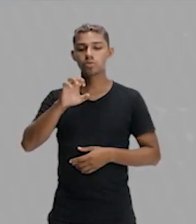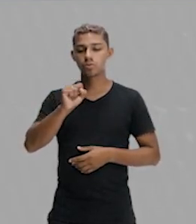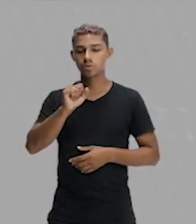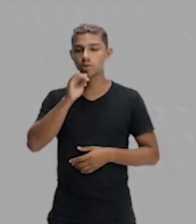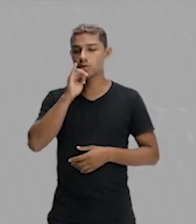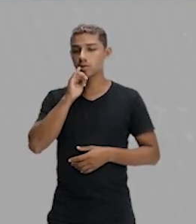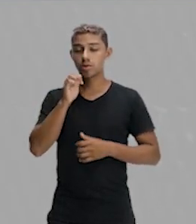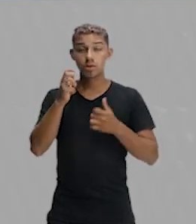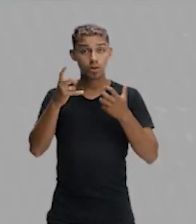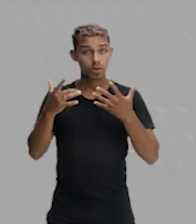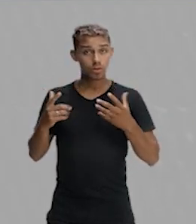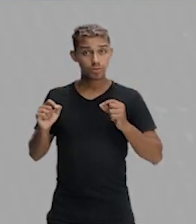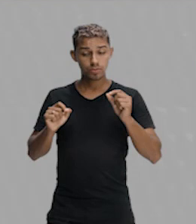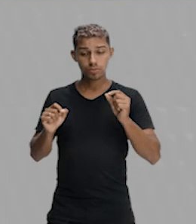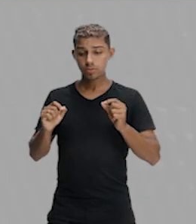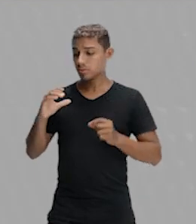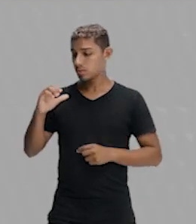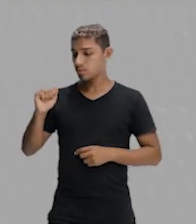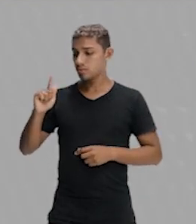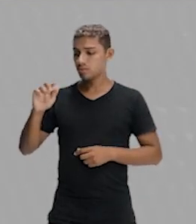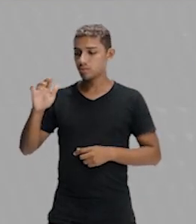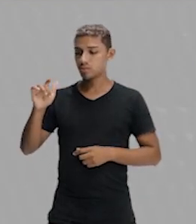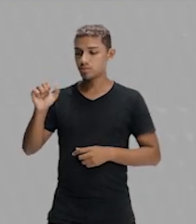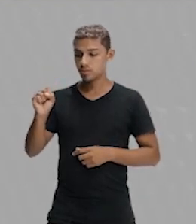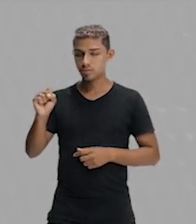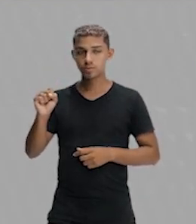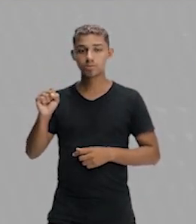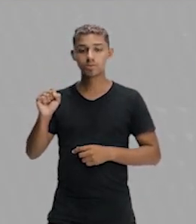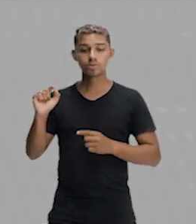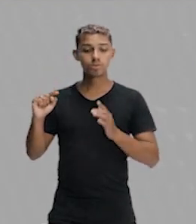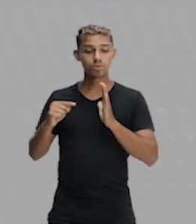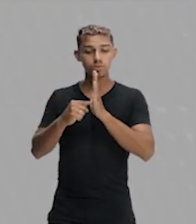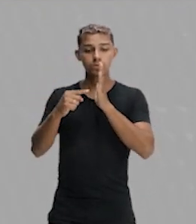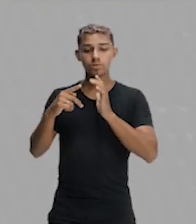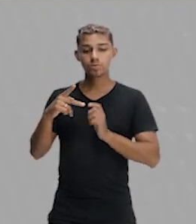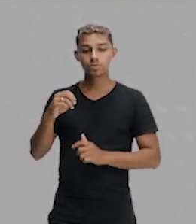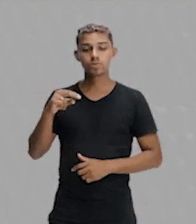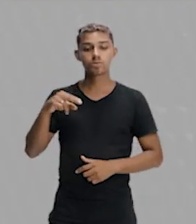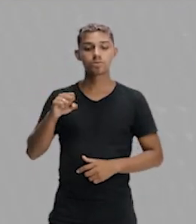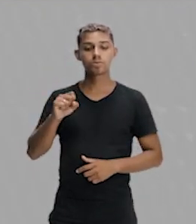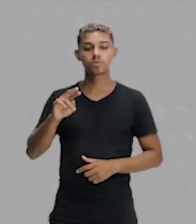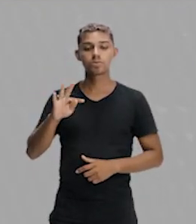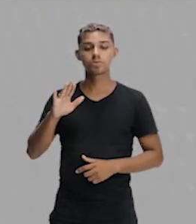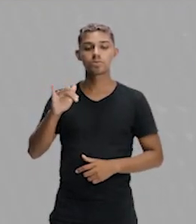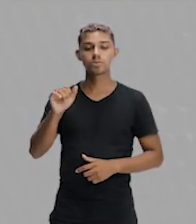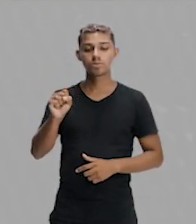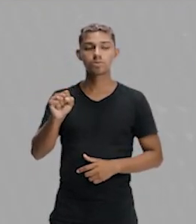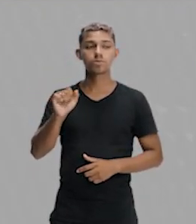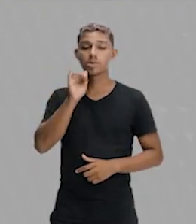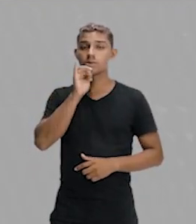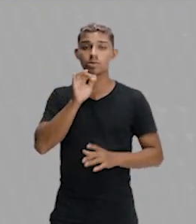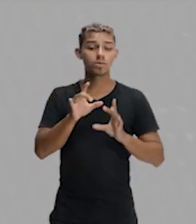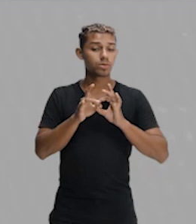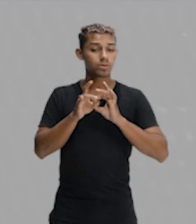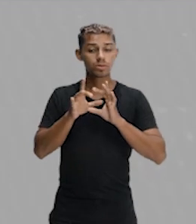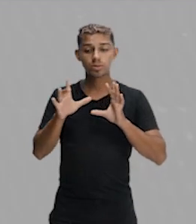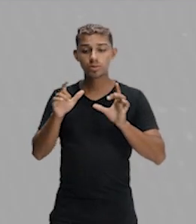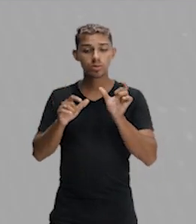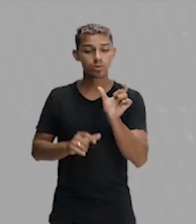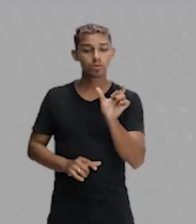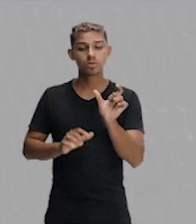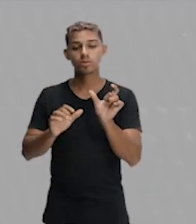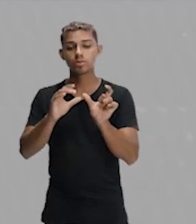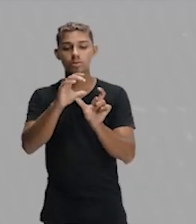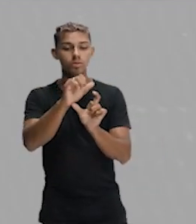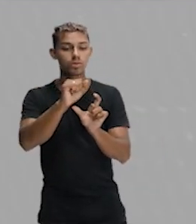Aqui nós falamos de cargas pontuais, ok? Distribuição de carga de corpos, né,